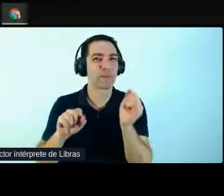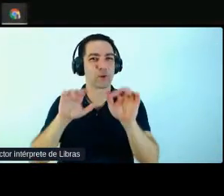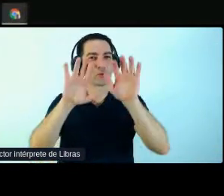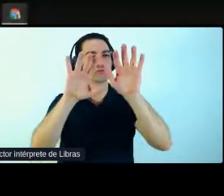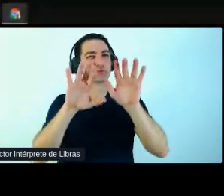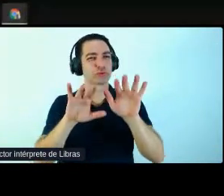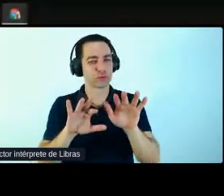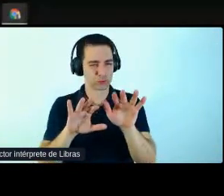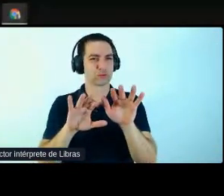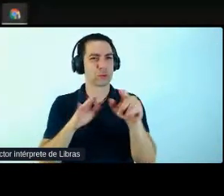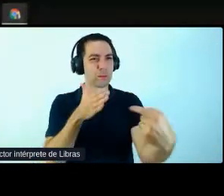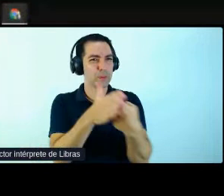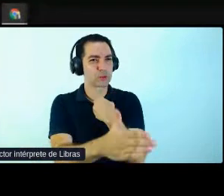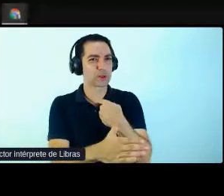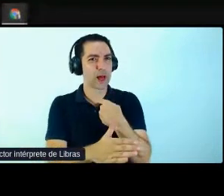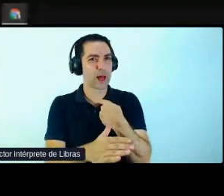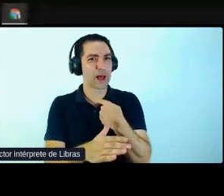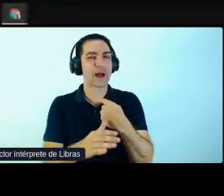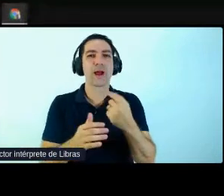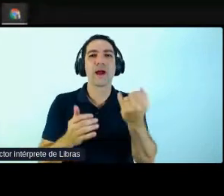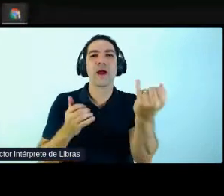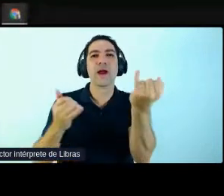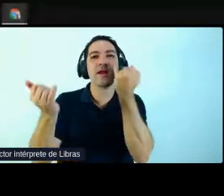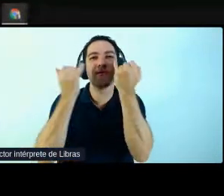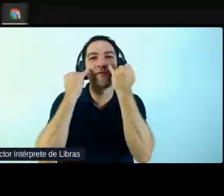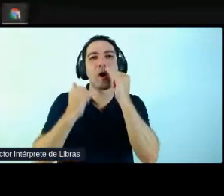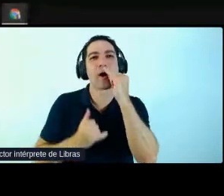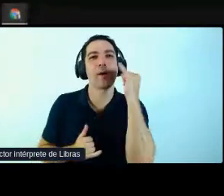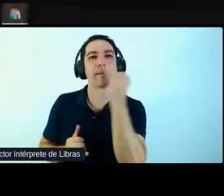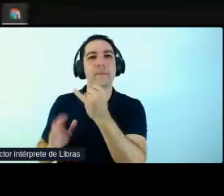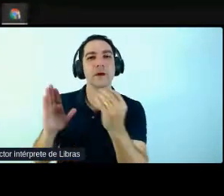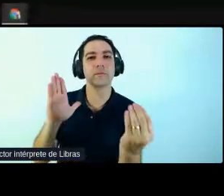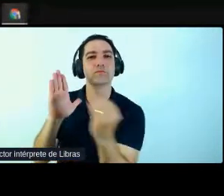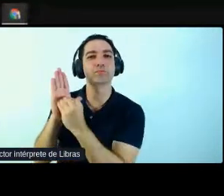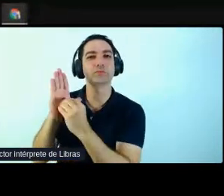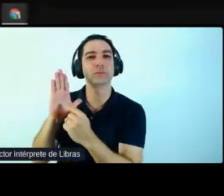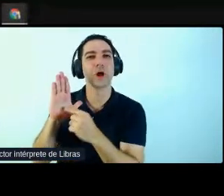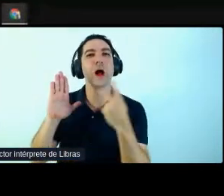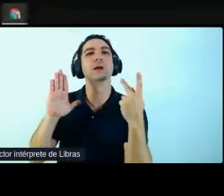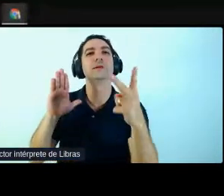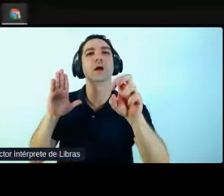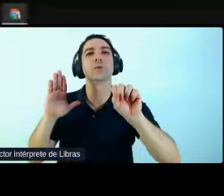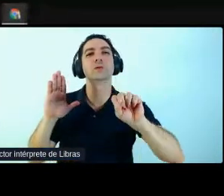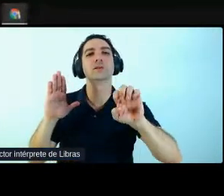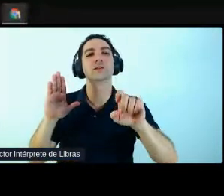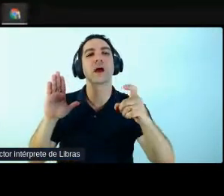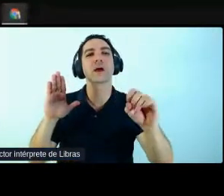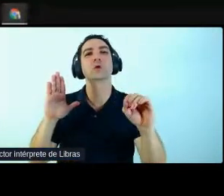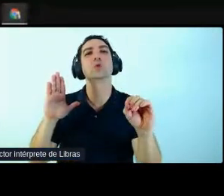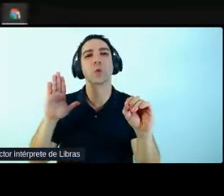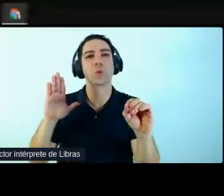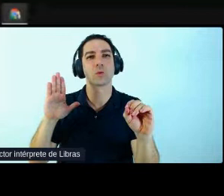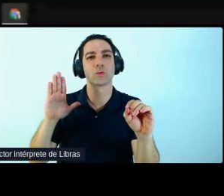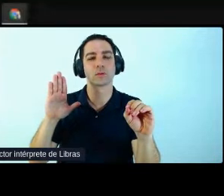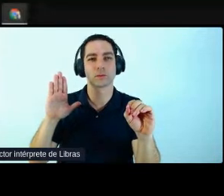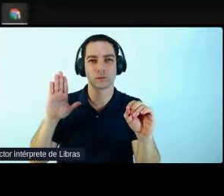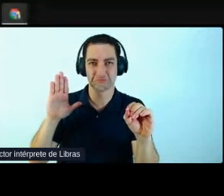nossos cadastros. Tá? E se sobrar um tempinho, a gente faz um debate e responde algumas perguntas.